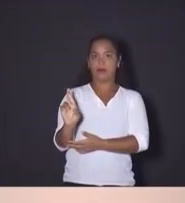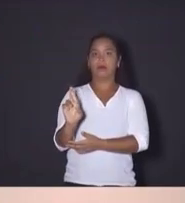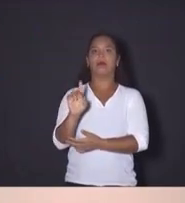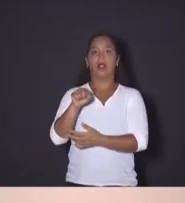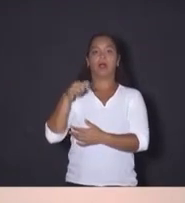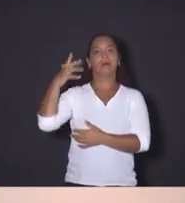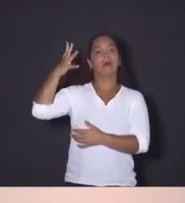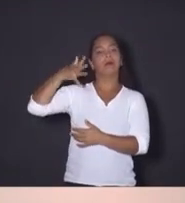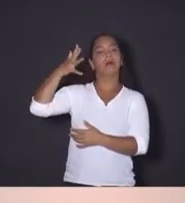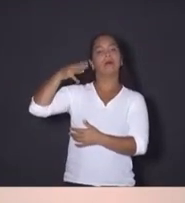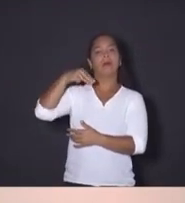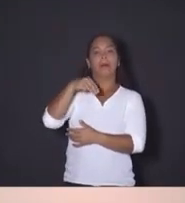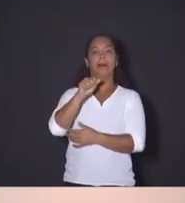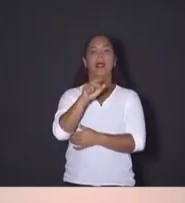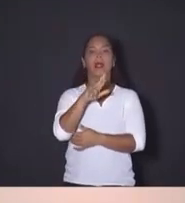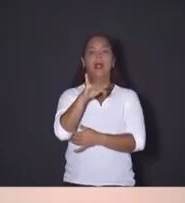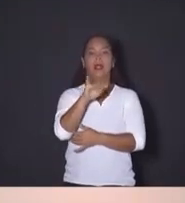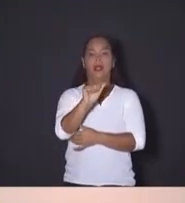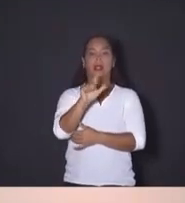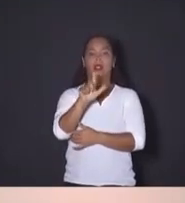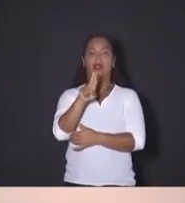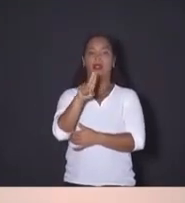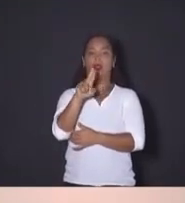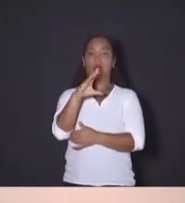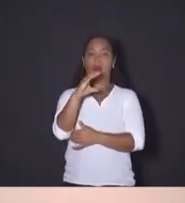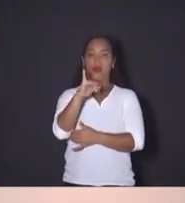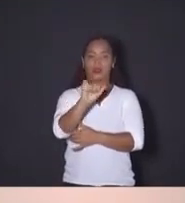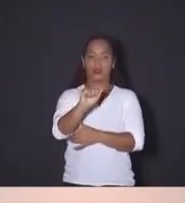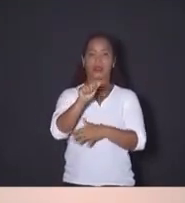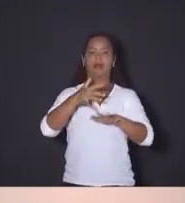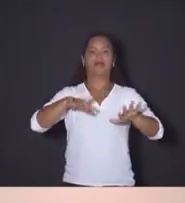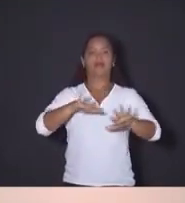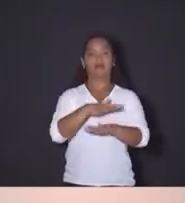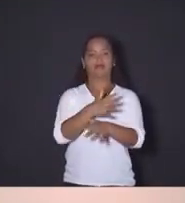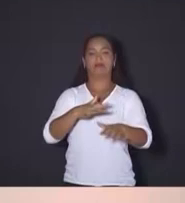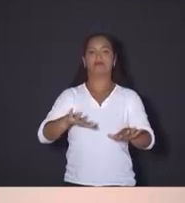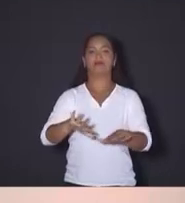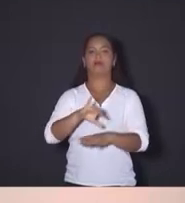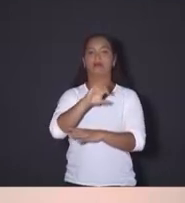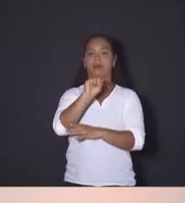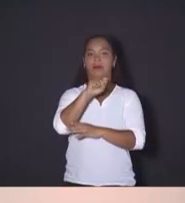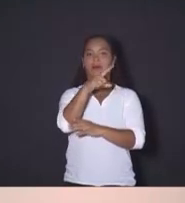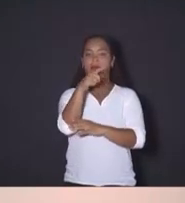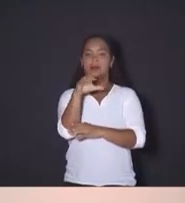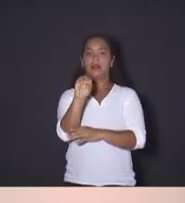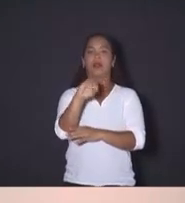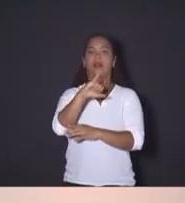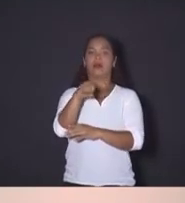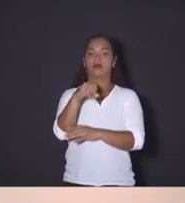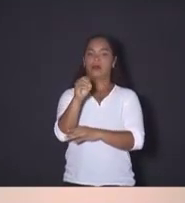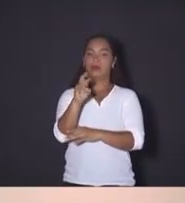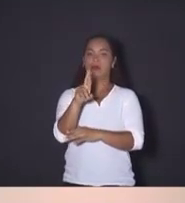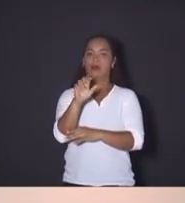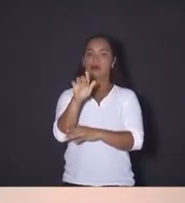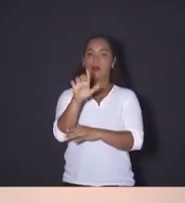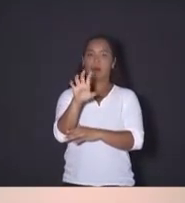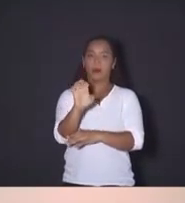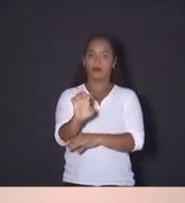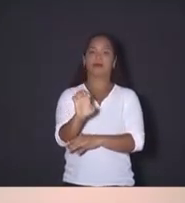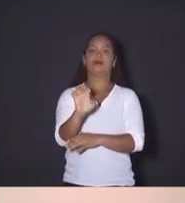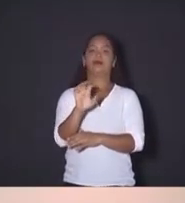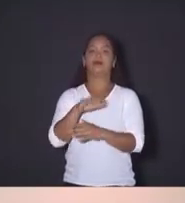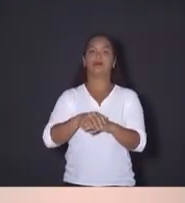mametto muricy do terreiro são jorge filho da goméia relações institucionais entre as comunidades